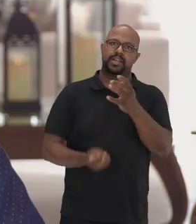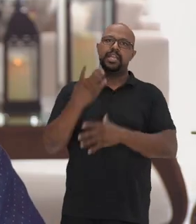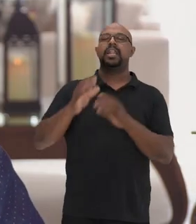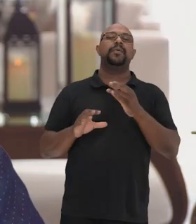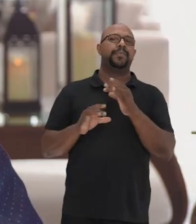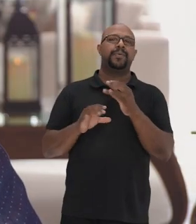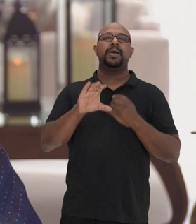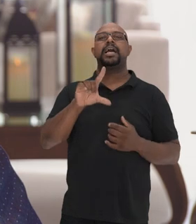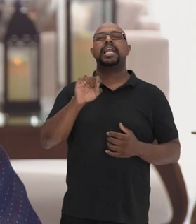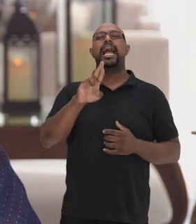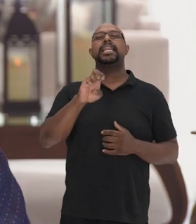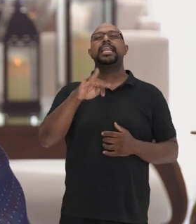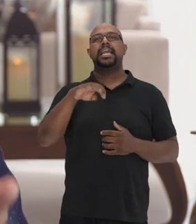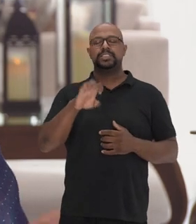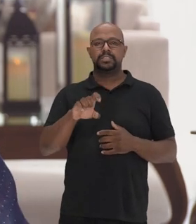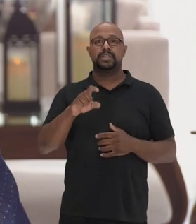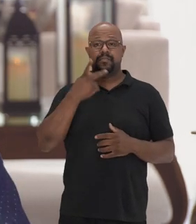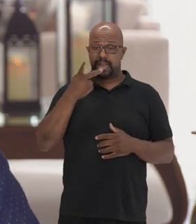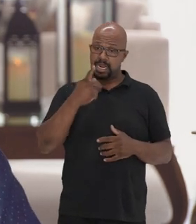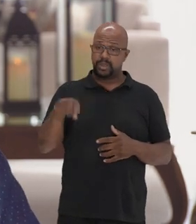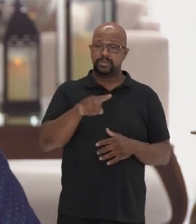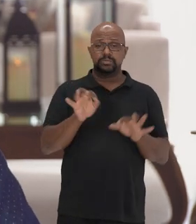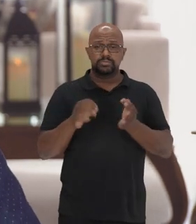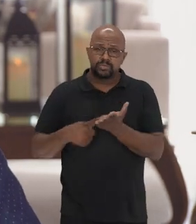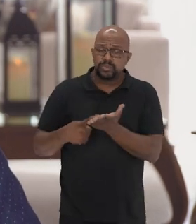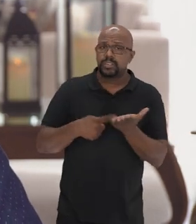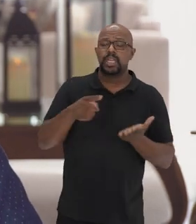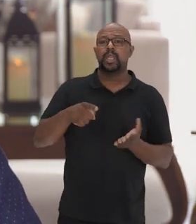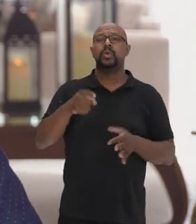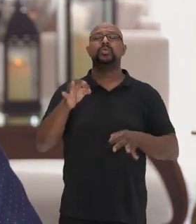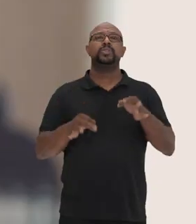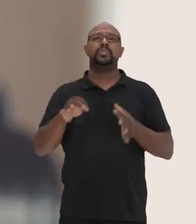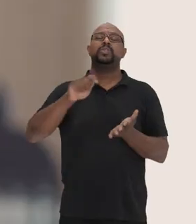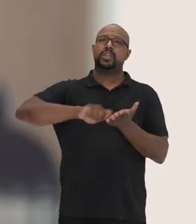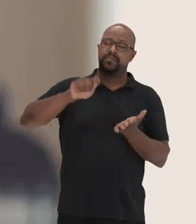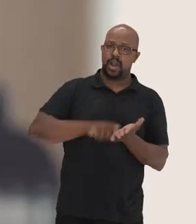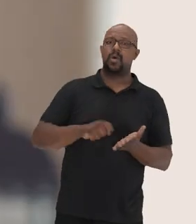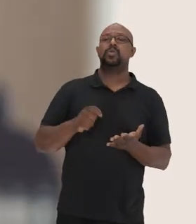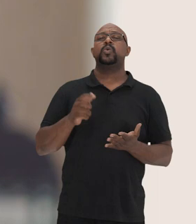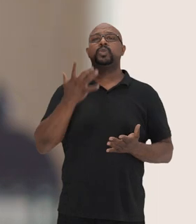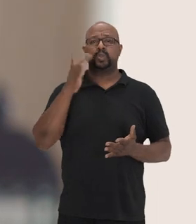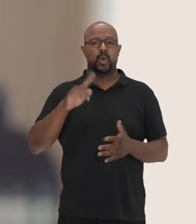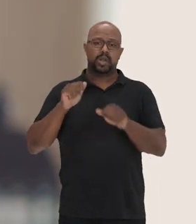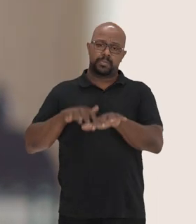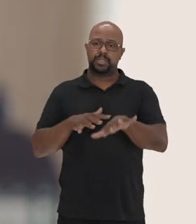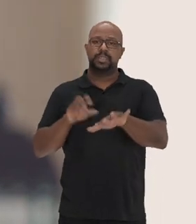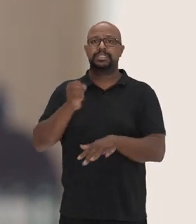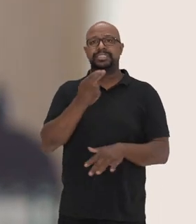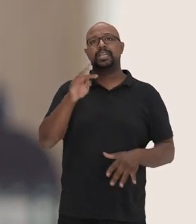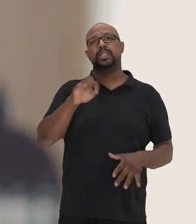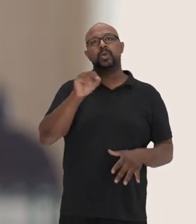e que consta que os organizadores da Irmandade estabelecer o que o juiz o escrivão e o Tesouro da procissão de Santo Antônio